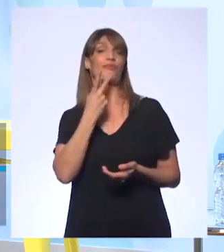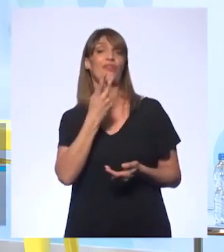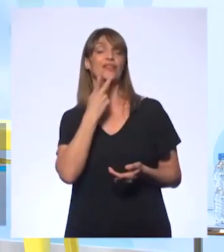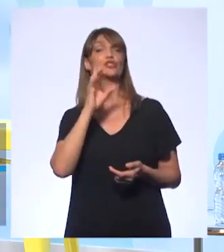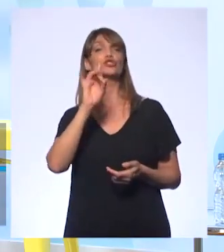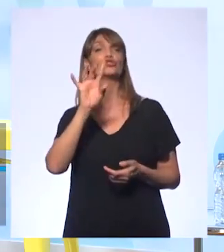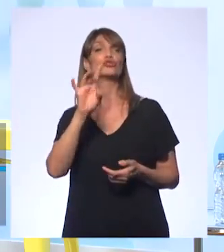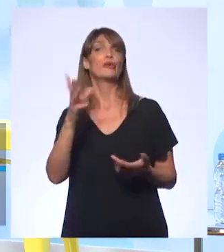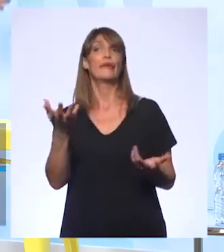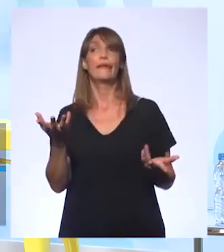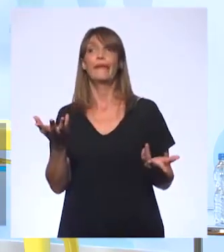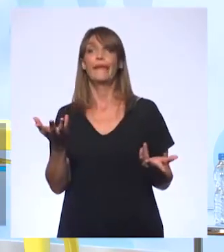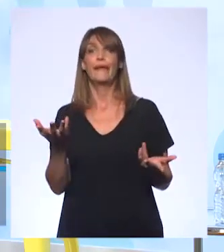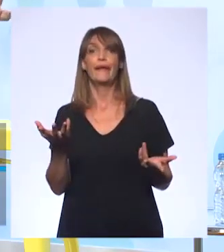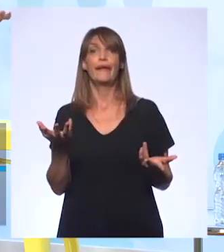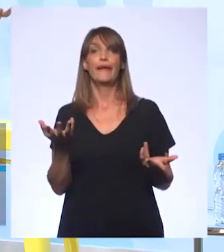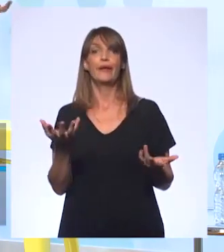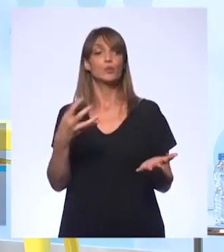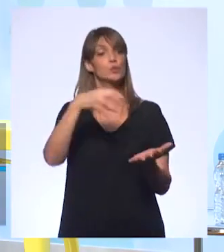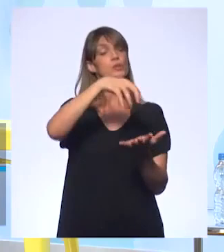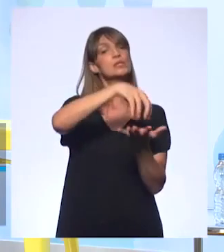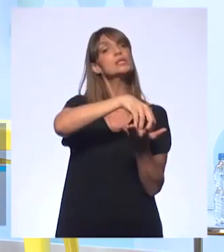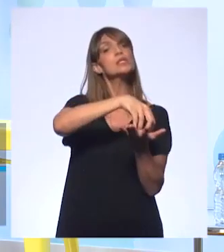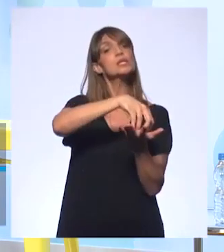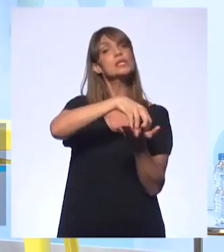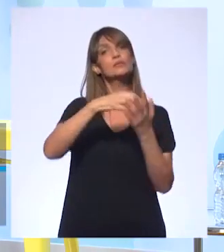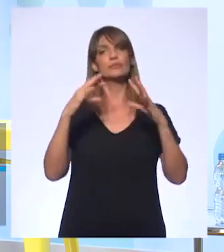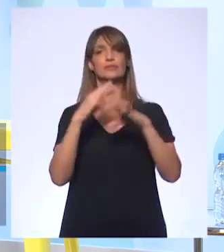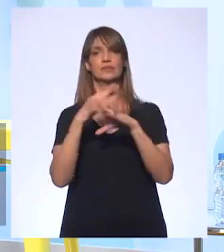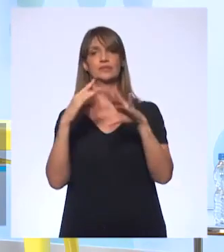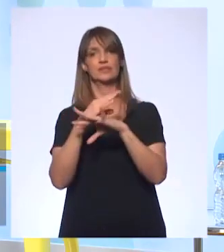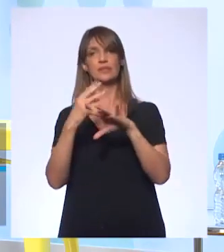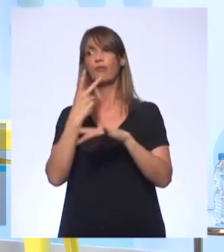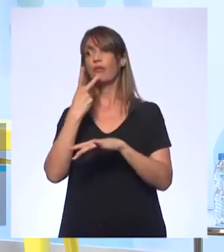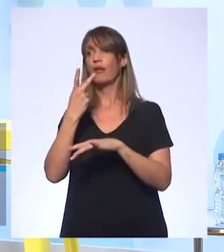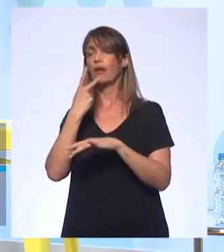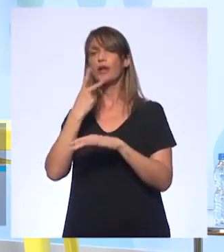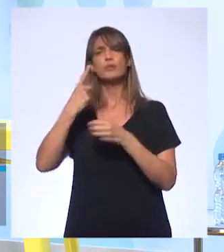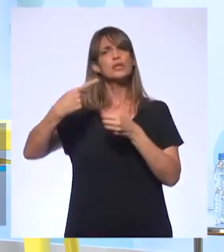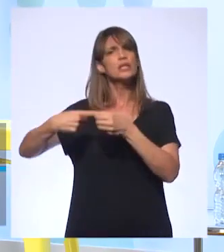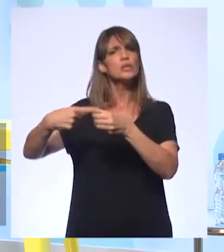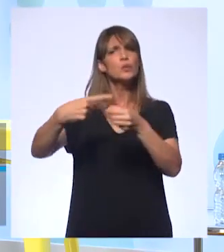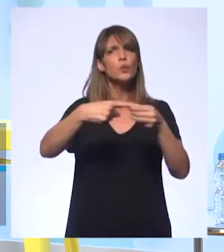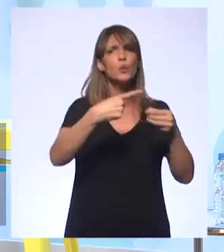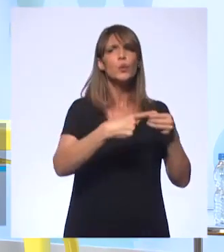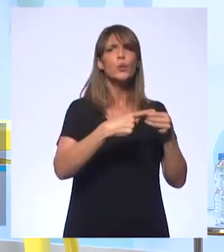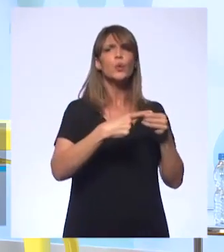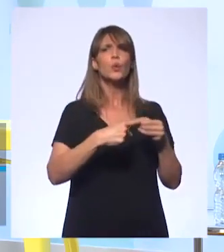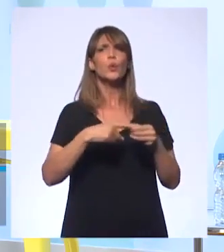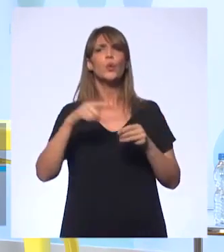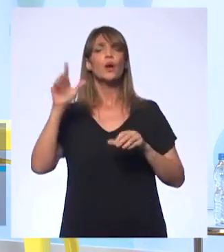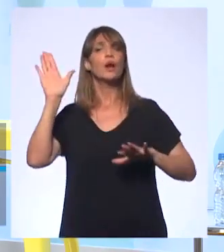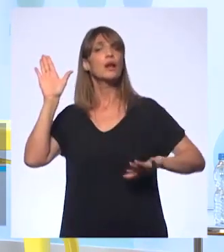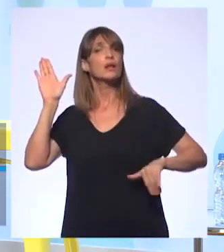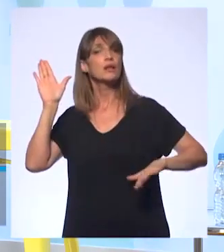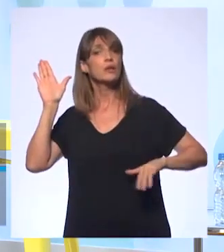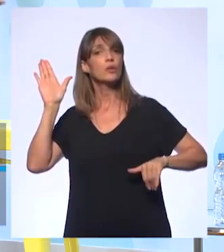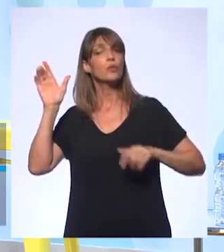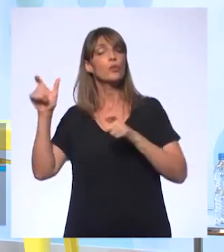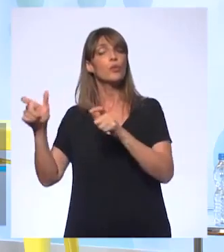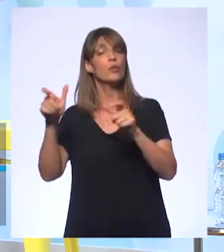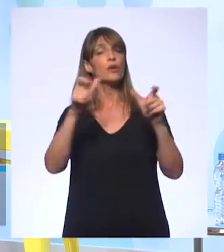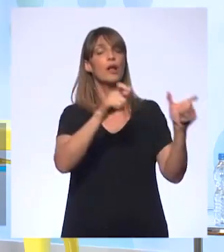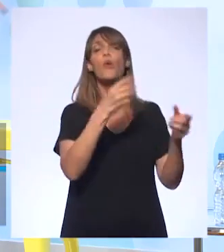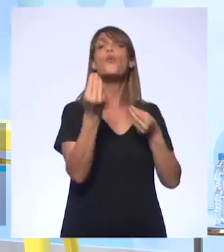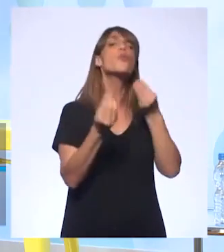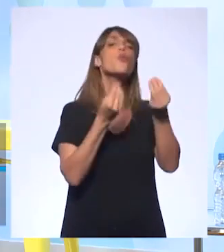da realidade, né, dos grandes centros urbanos, né, Fabi? Nós também estamos falando do interior, do litoral. Como é que é essa realidade? Contem